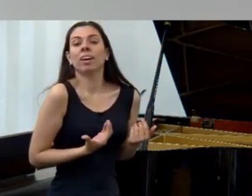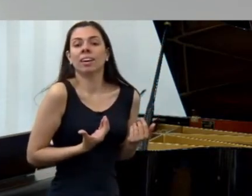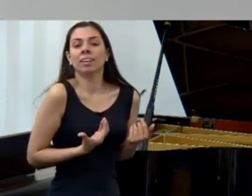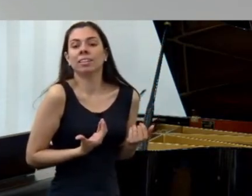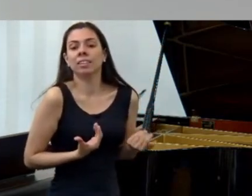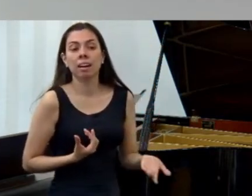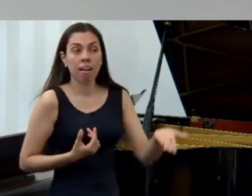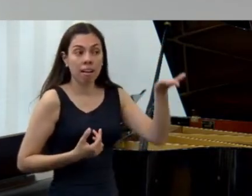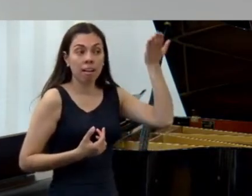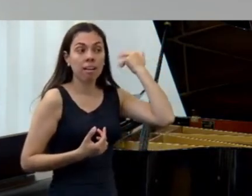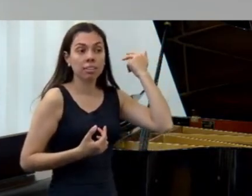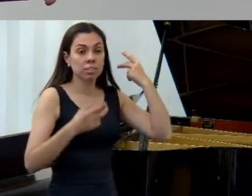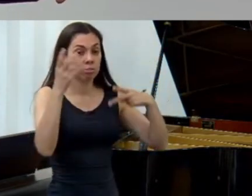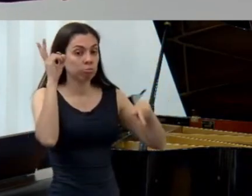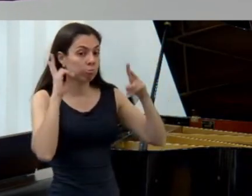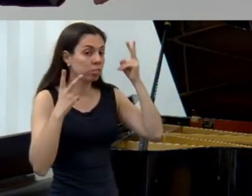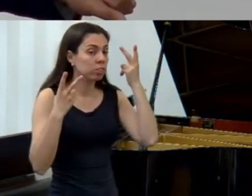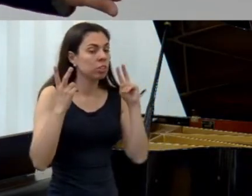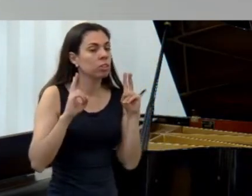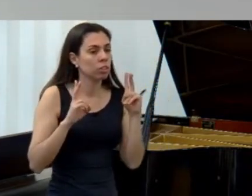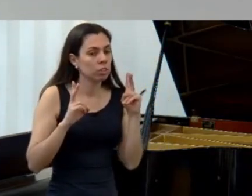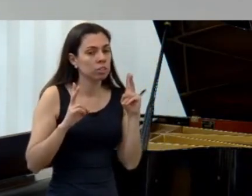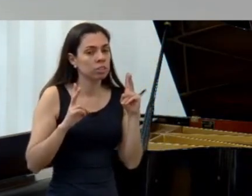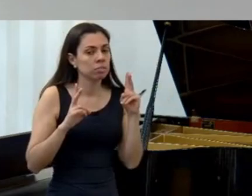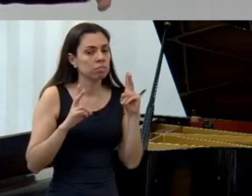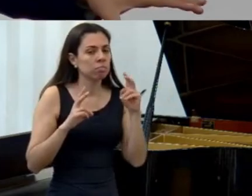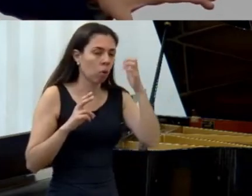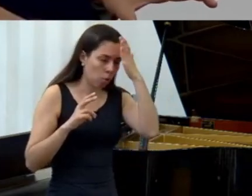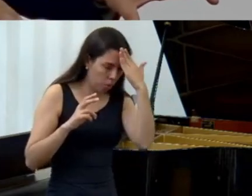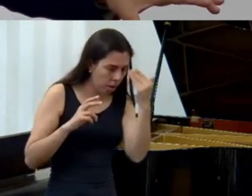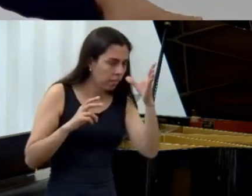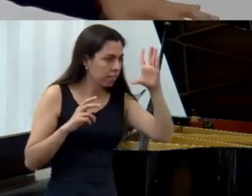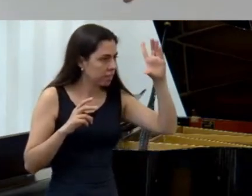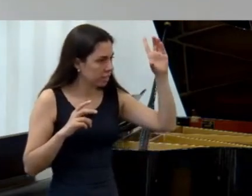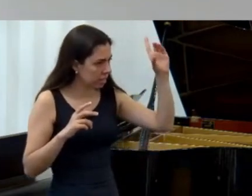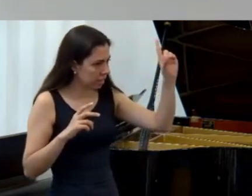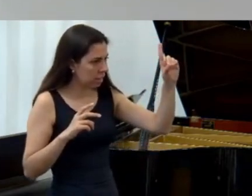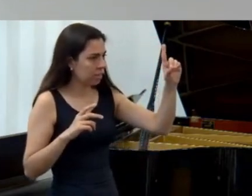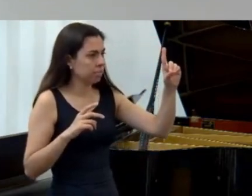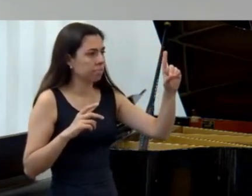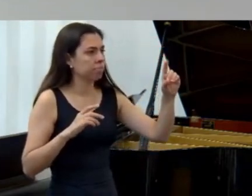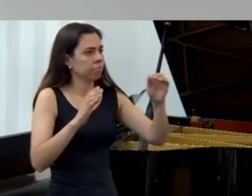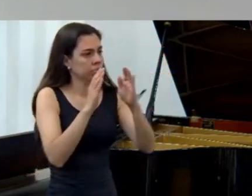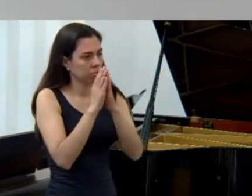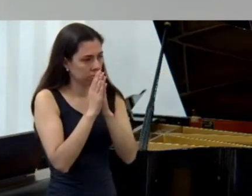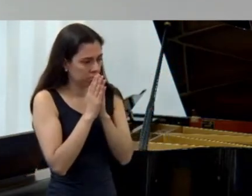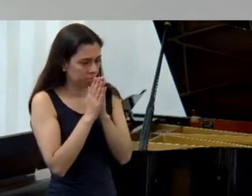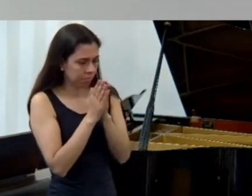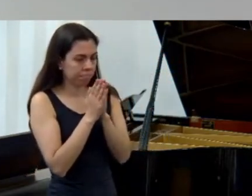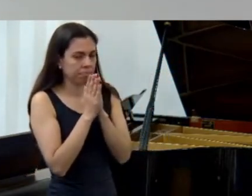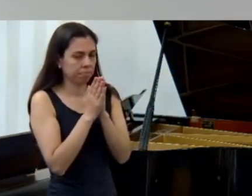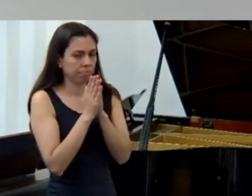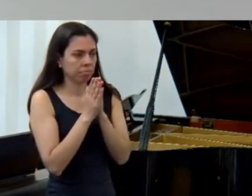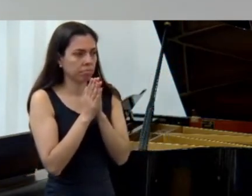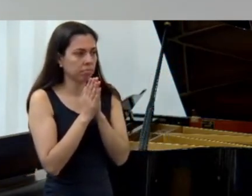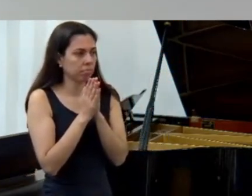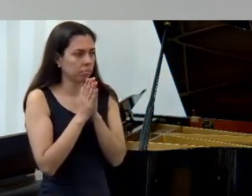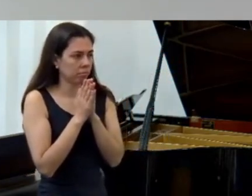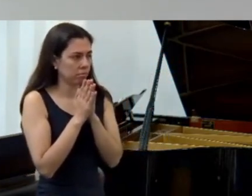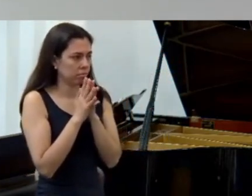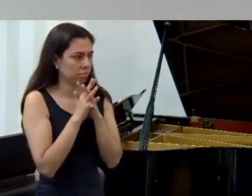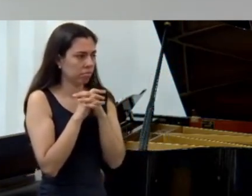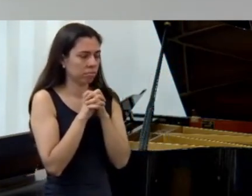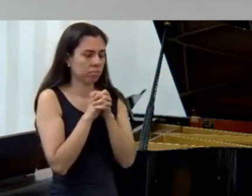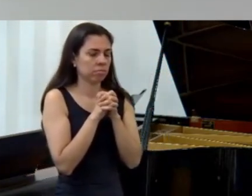vitorioso, um homem temente a Deus, um homem usado por Deus, um homem que ora e Deus escuta a oração e